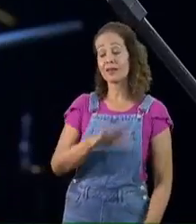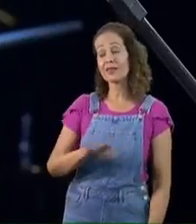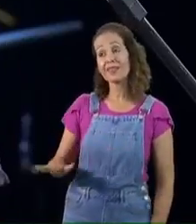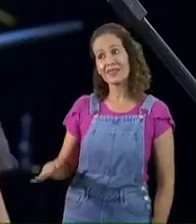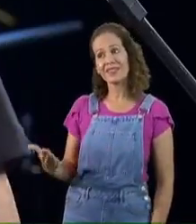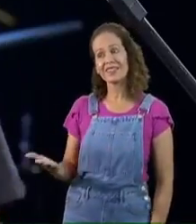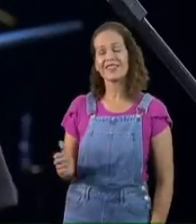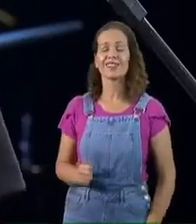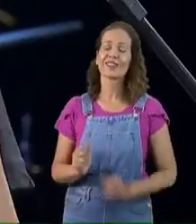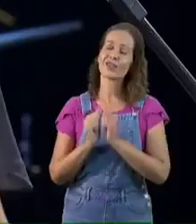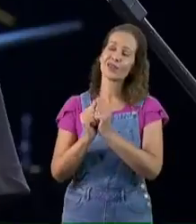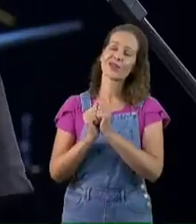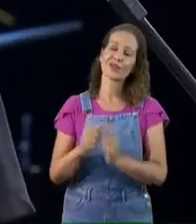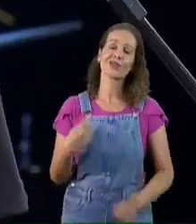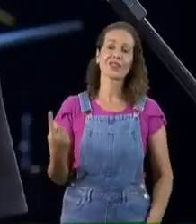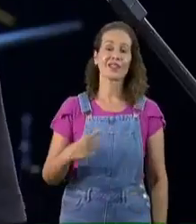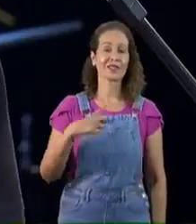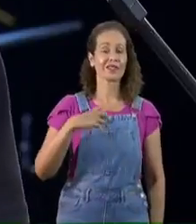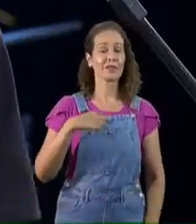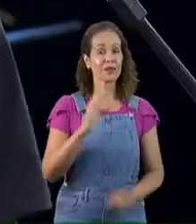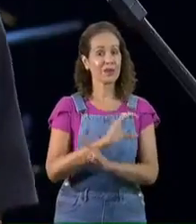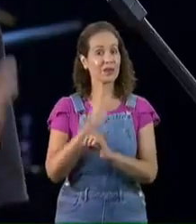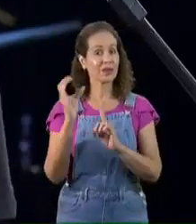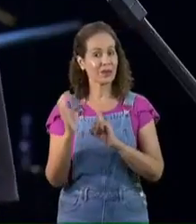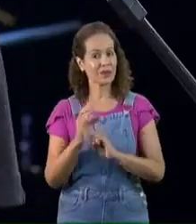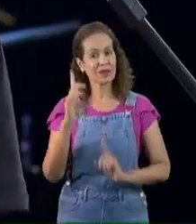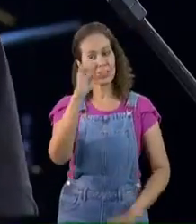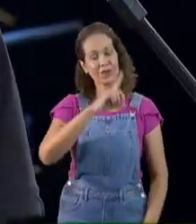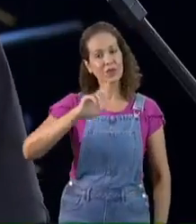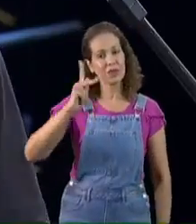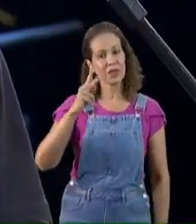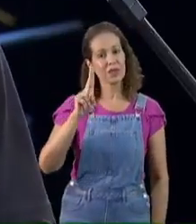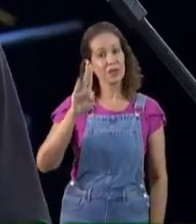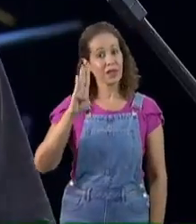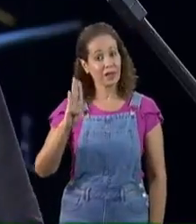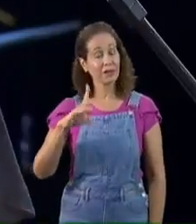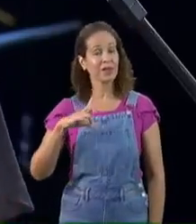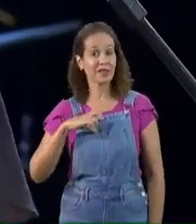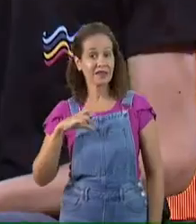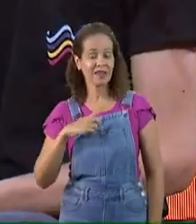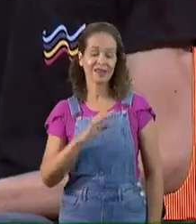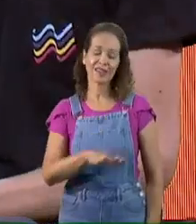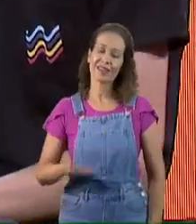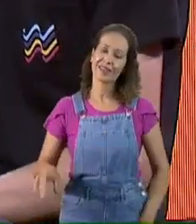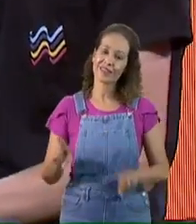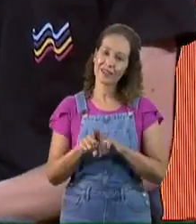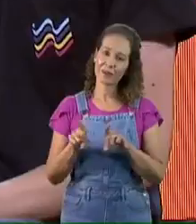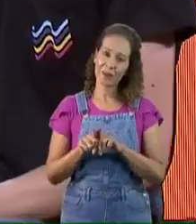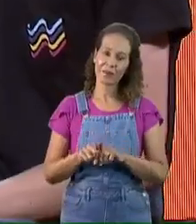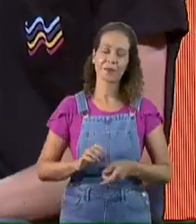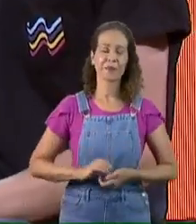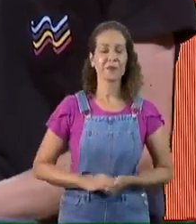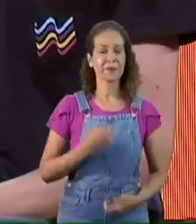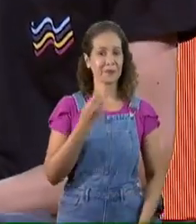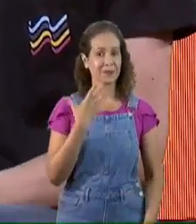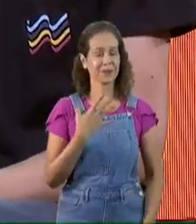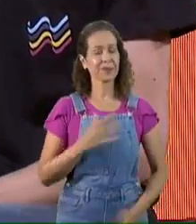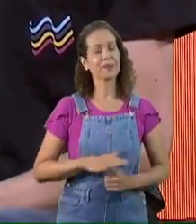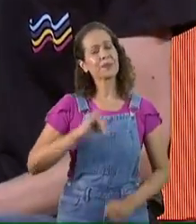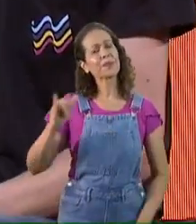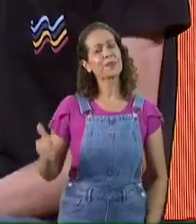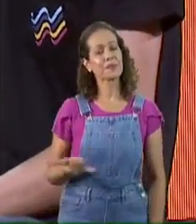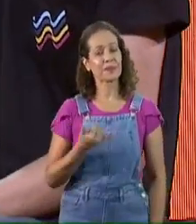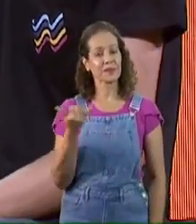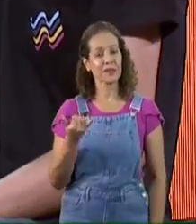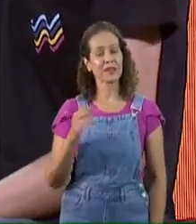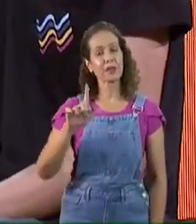junto com isso, a gente também tem o culto de domingo no Hub, que a gente também está o Espaço Kids. Muito bom. E eu quero então, aproveitando aqui,